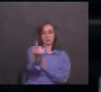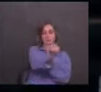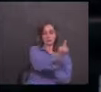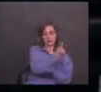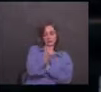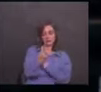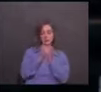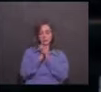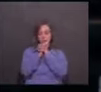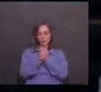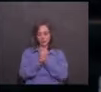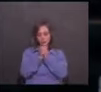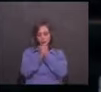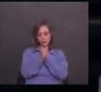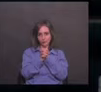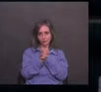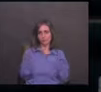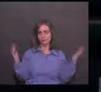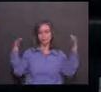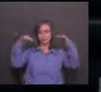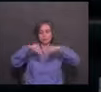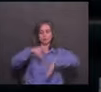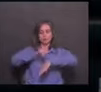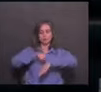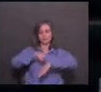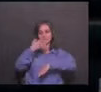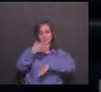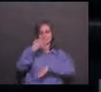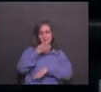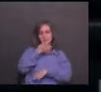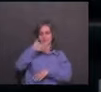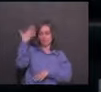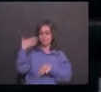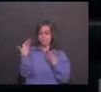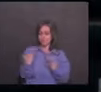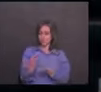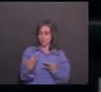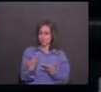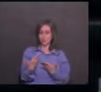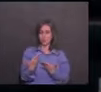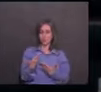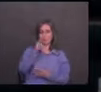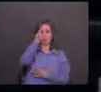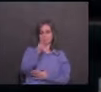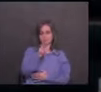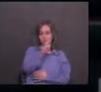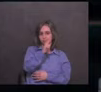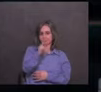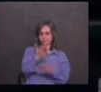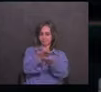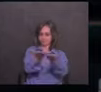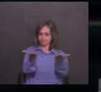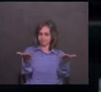vigília de oração às 7h aqui no recinto. Agora, vamos receber a bênção final desta nossa celebração